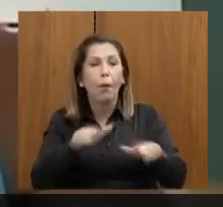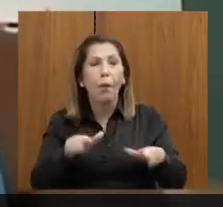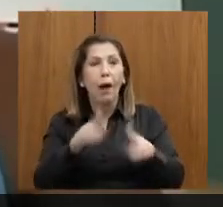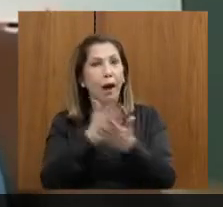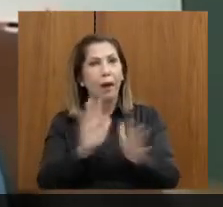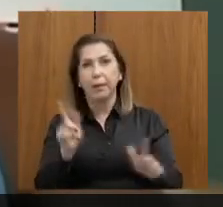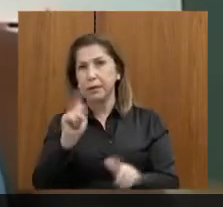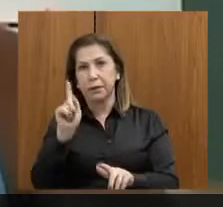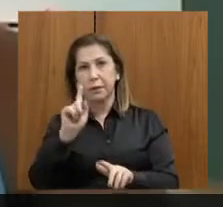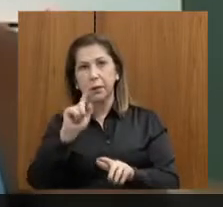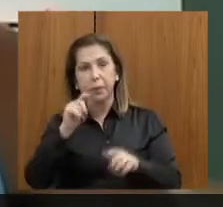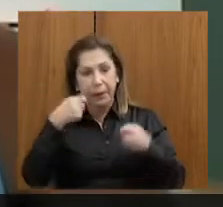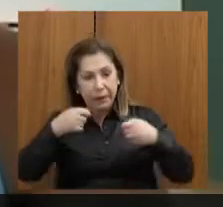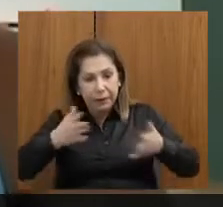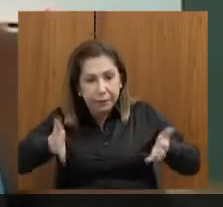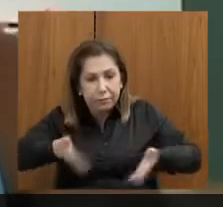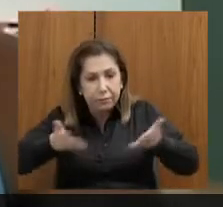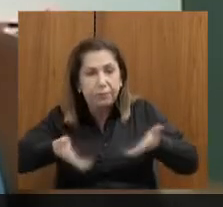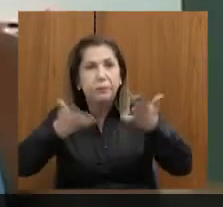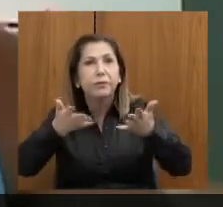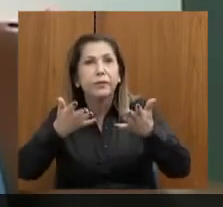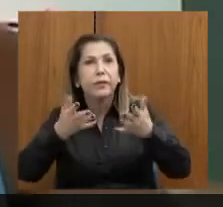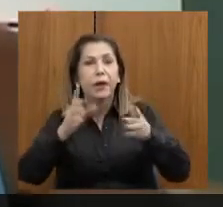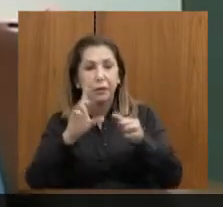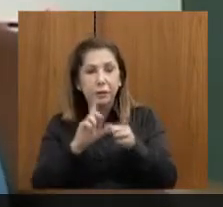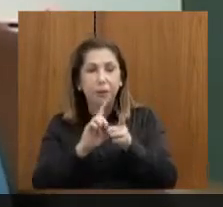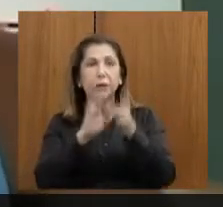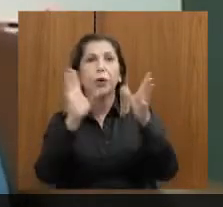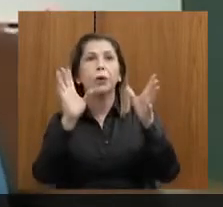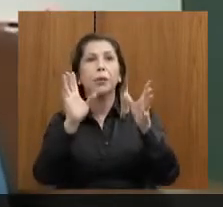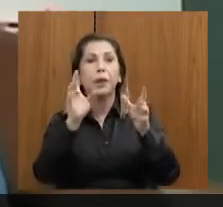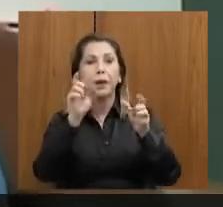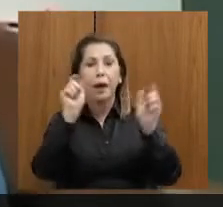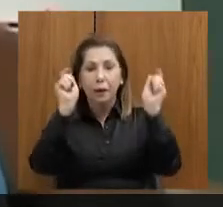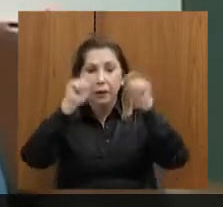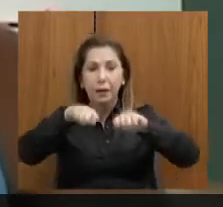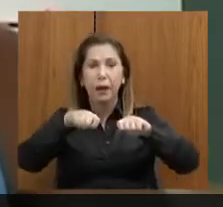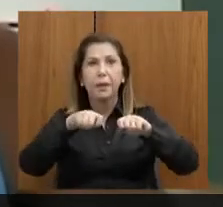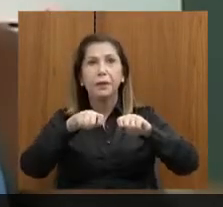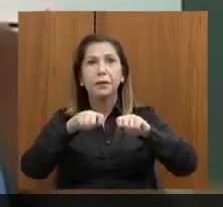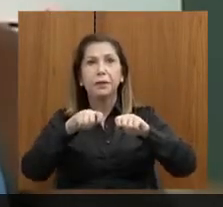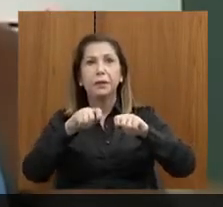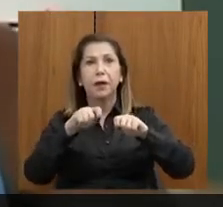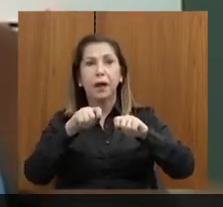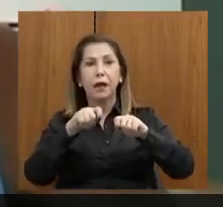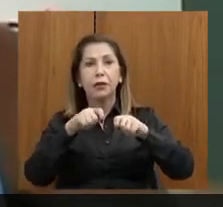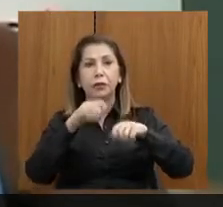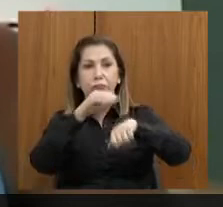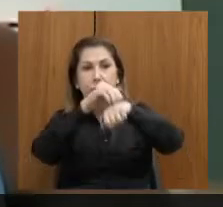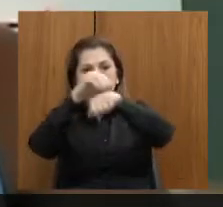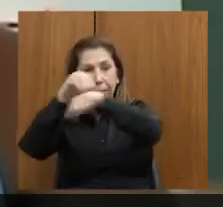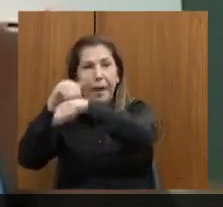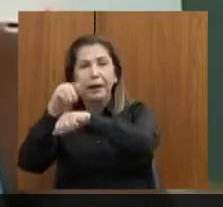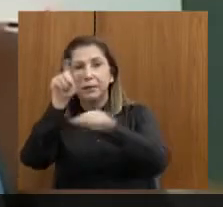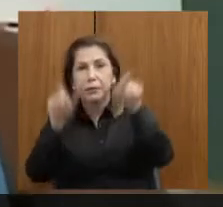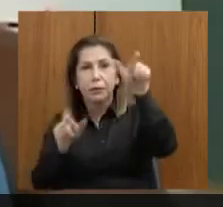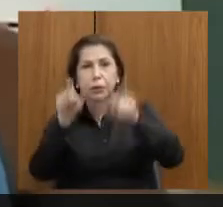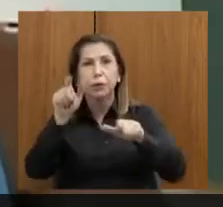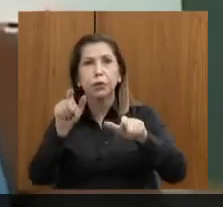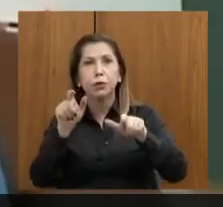também do seu potencial de realização das autonomia da sua capacidade de a independência